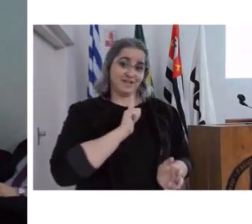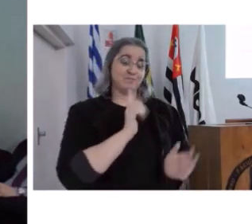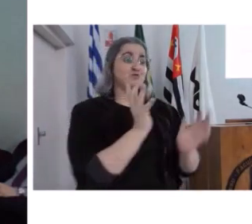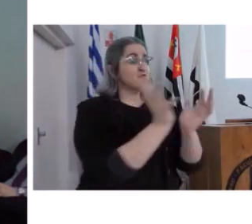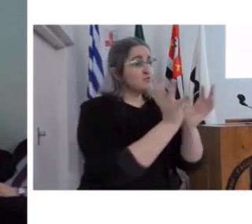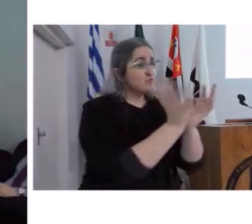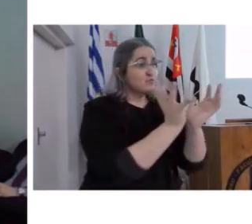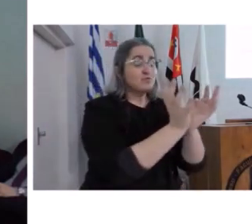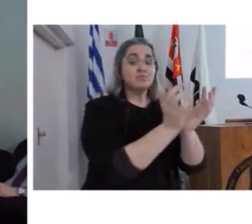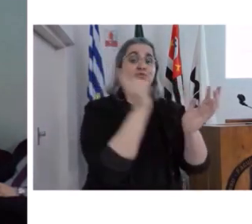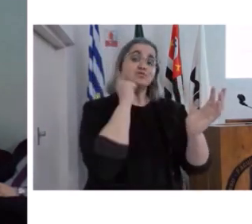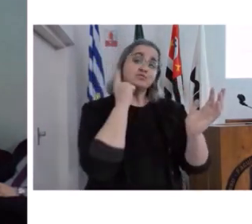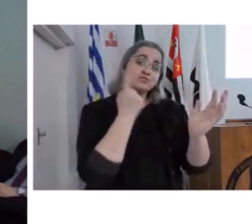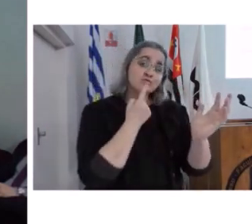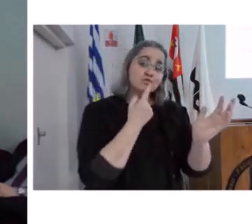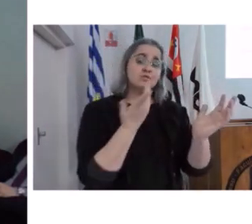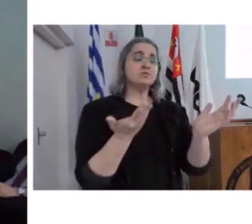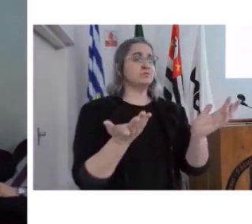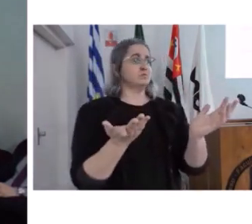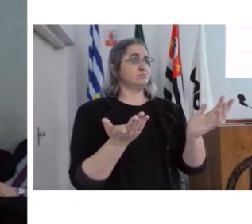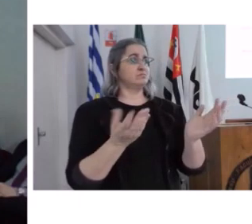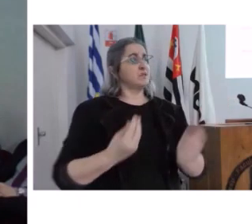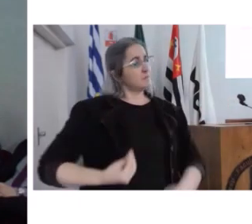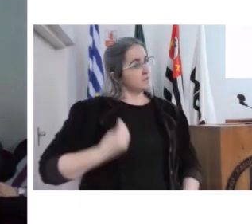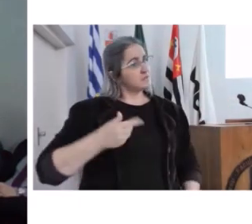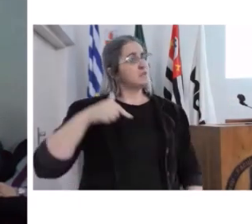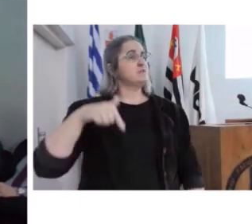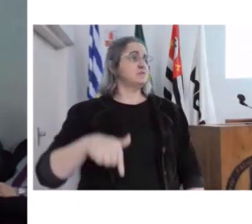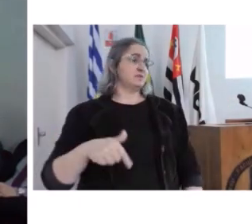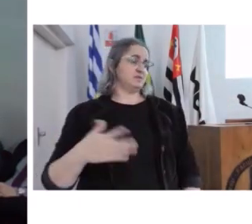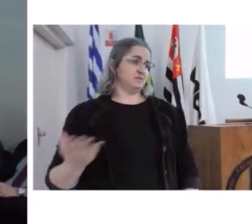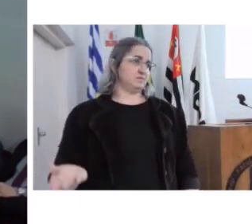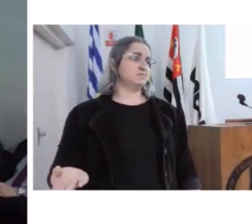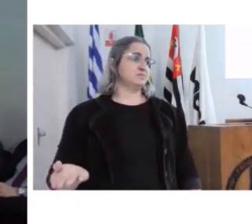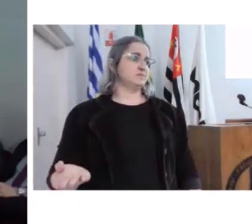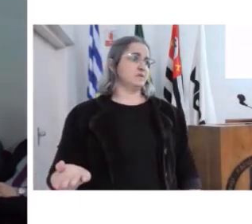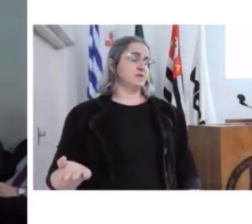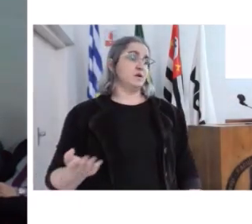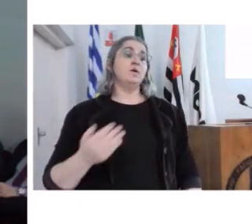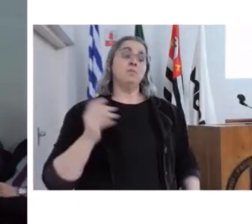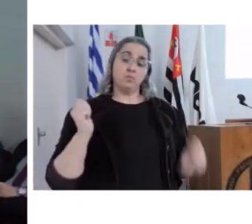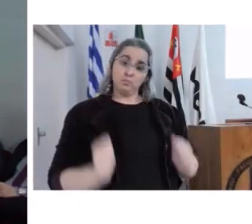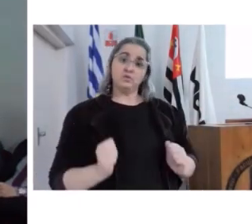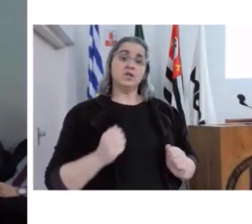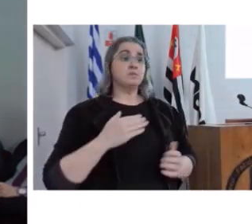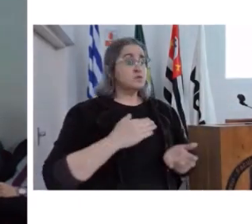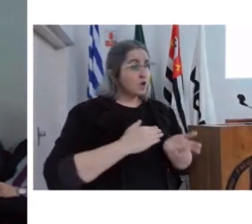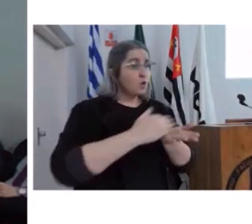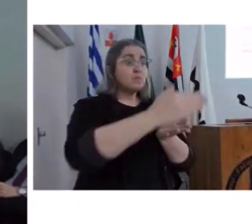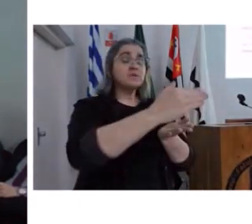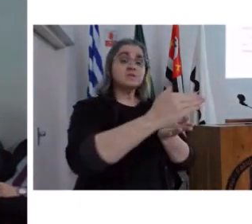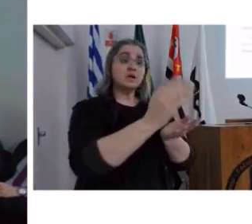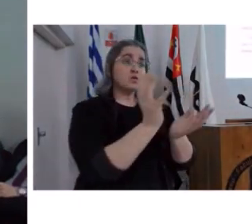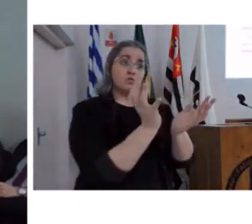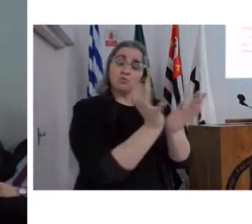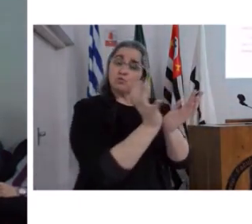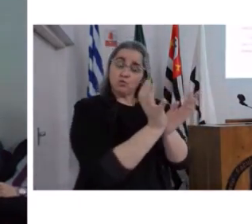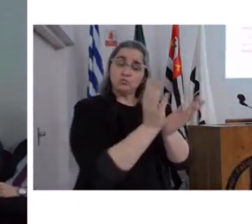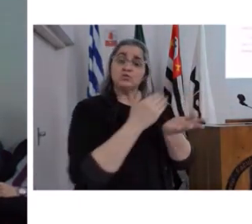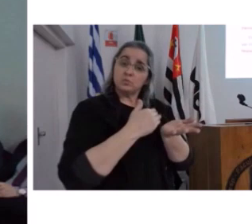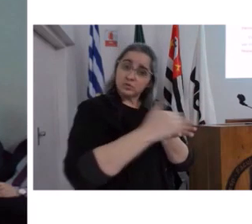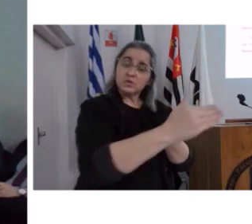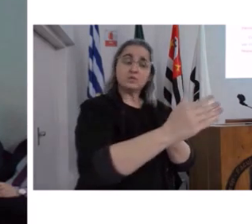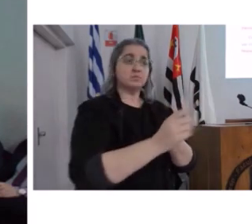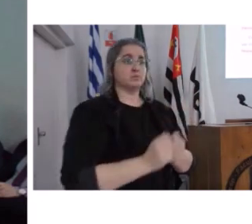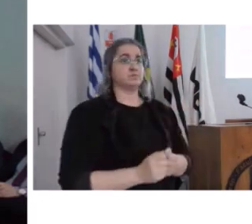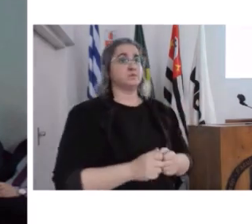da deficiência, né, auditiva, né? Podemos já começar aí com esse pequeno grupo, né? E olha,